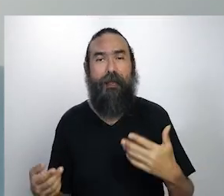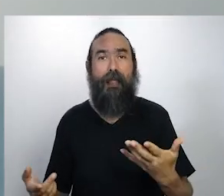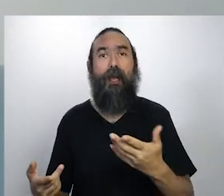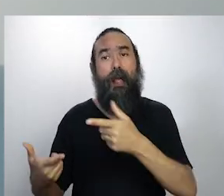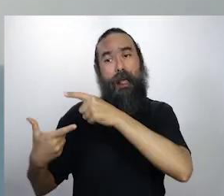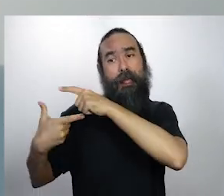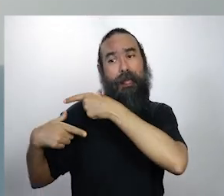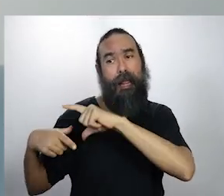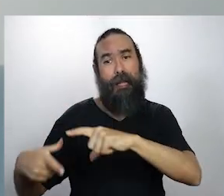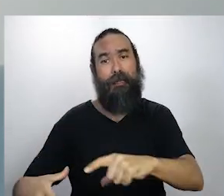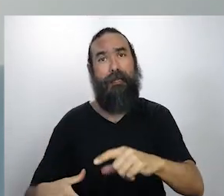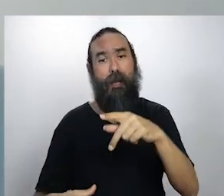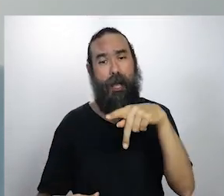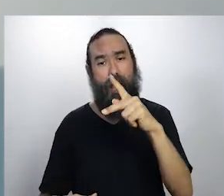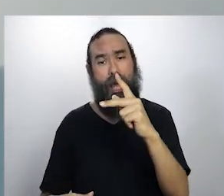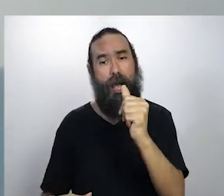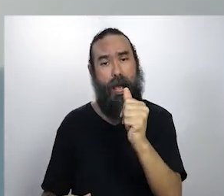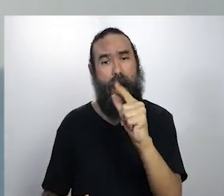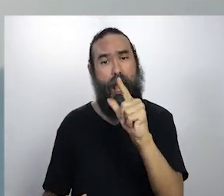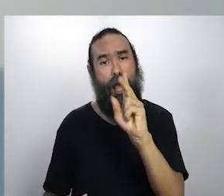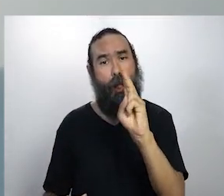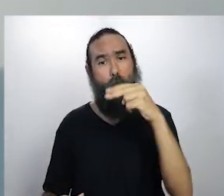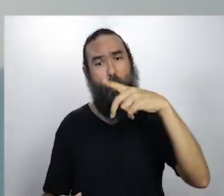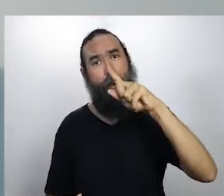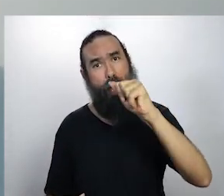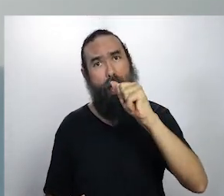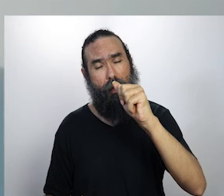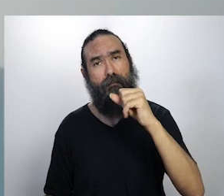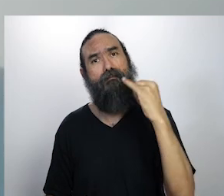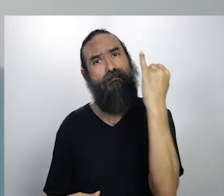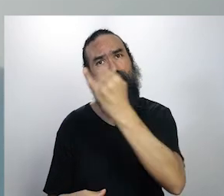ser um foco da nossa atuação